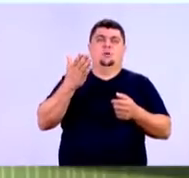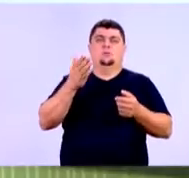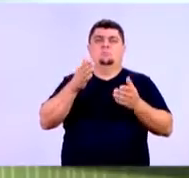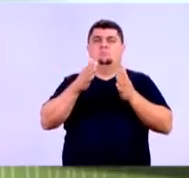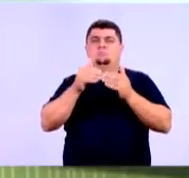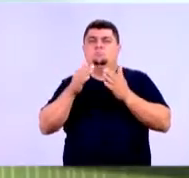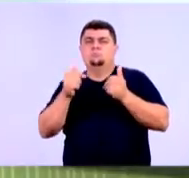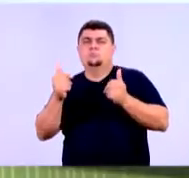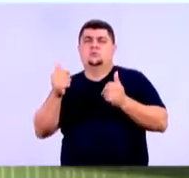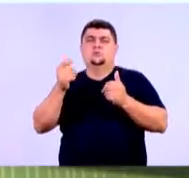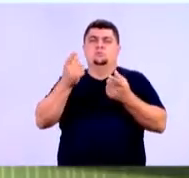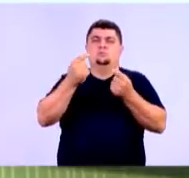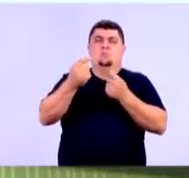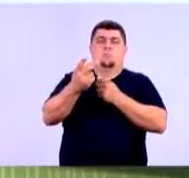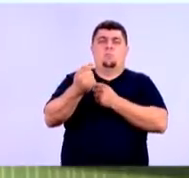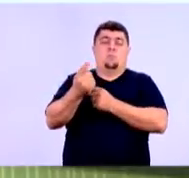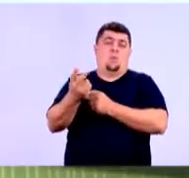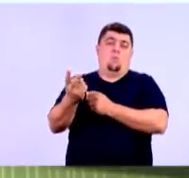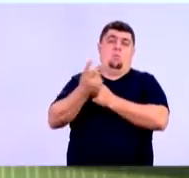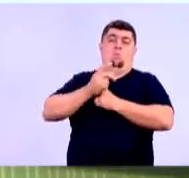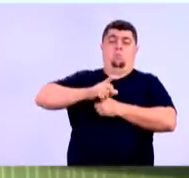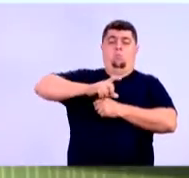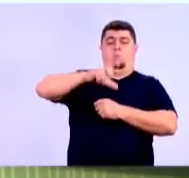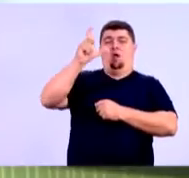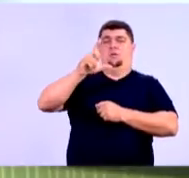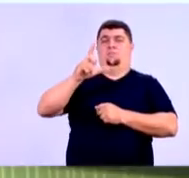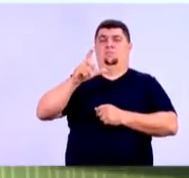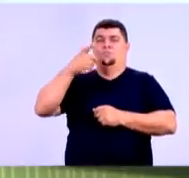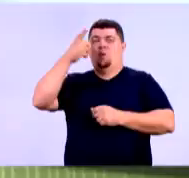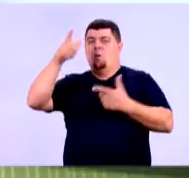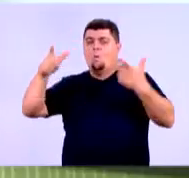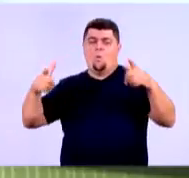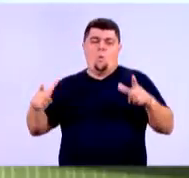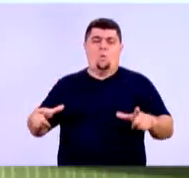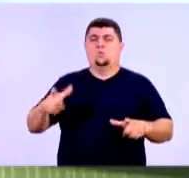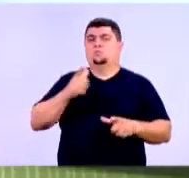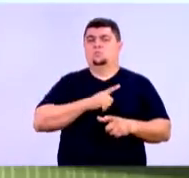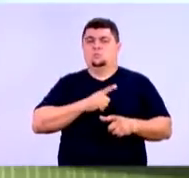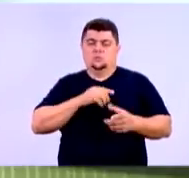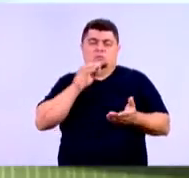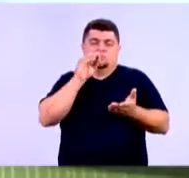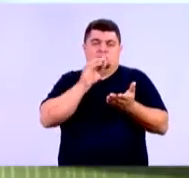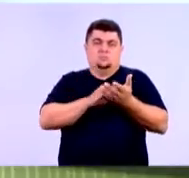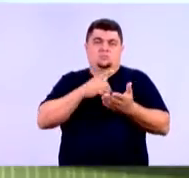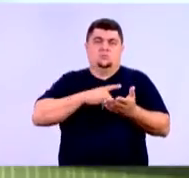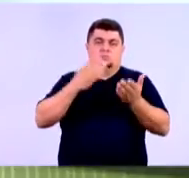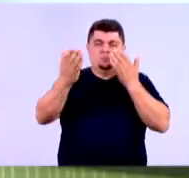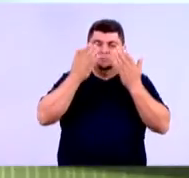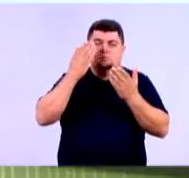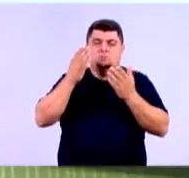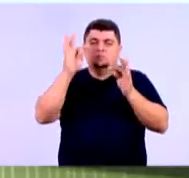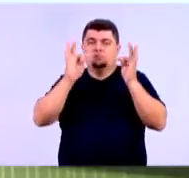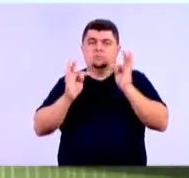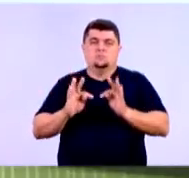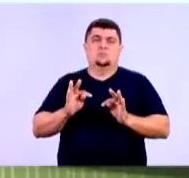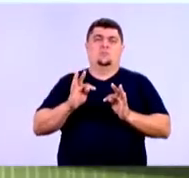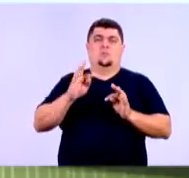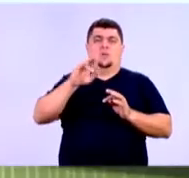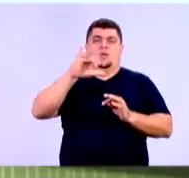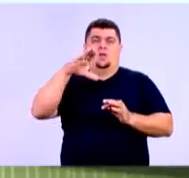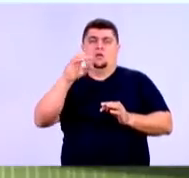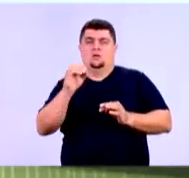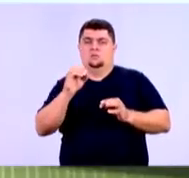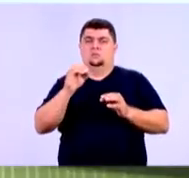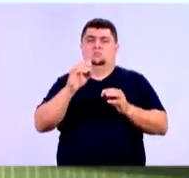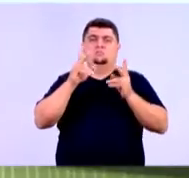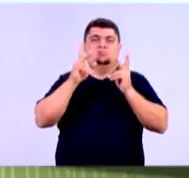mesmo esse capital garantidor. Já os demais itens, eles estão, sim, presentes numa análise técnica de risco, mesmo quando